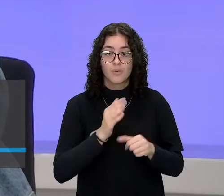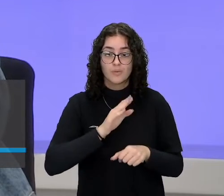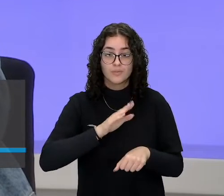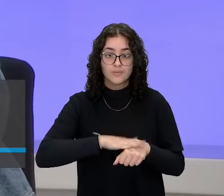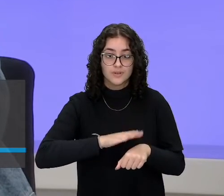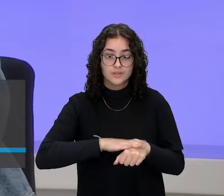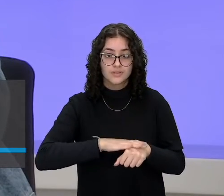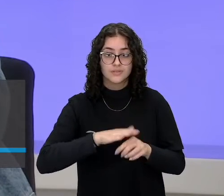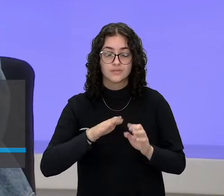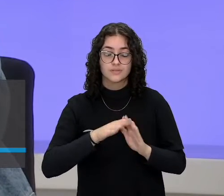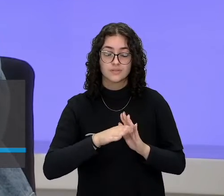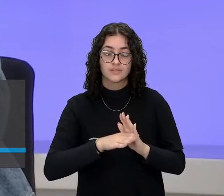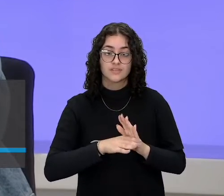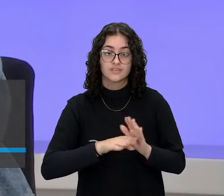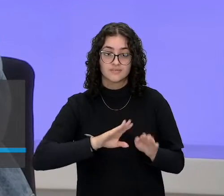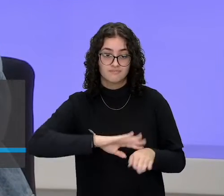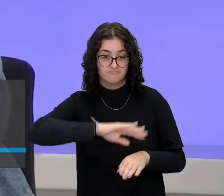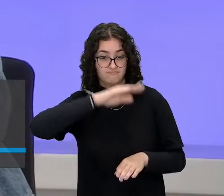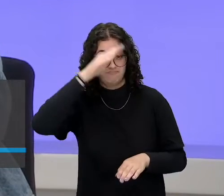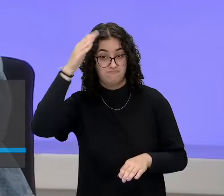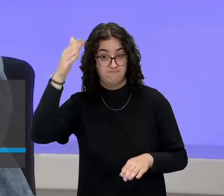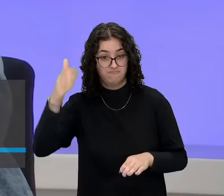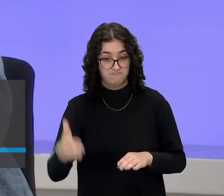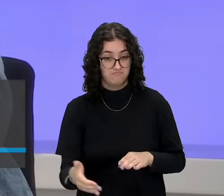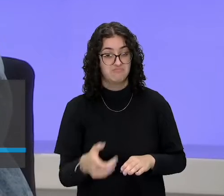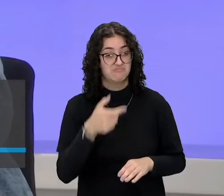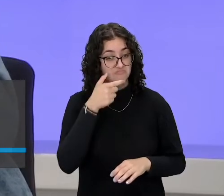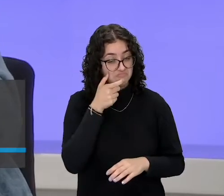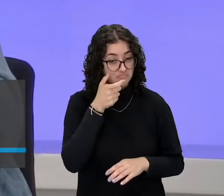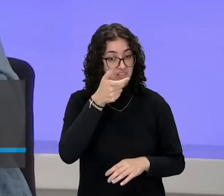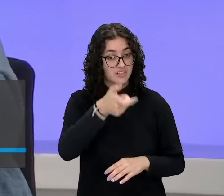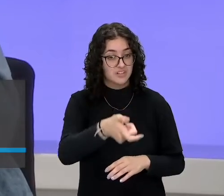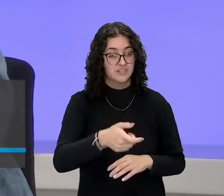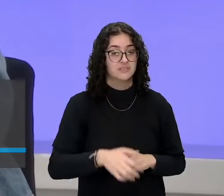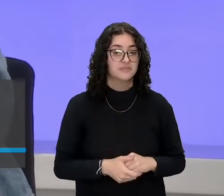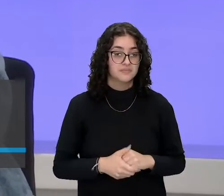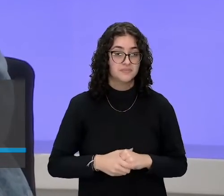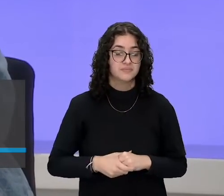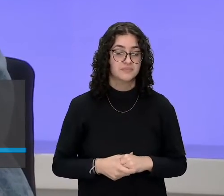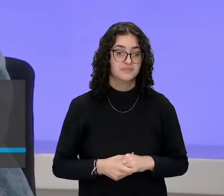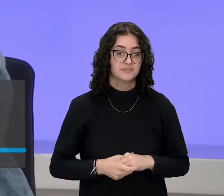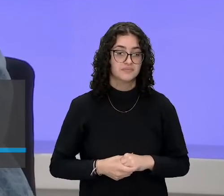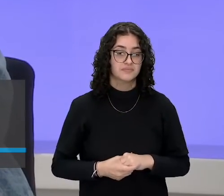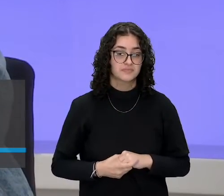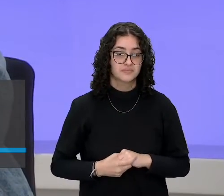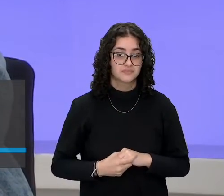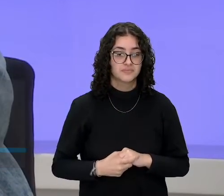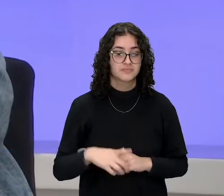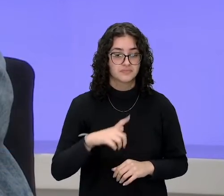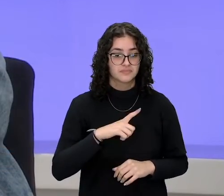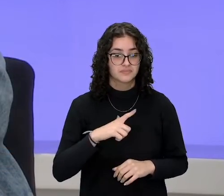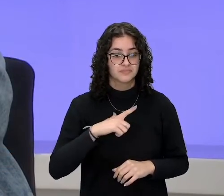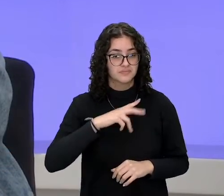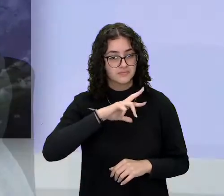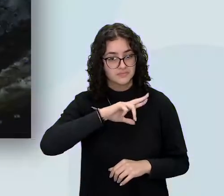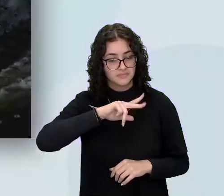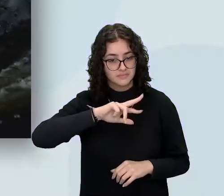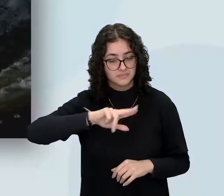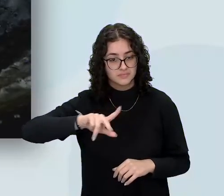aí esse processo das cavernas. Olha que interessante, gente. Bom, temos outras formações aí,